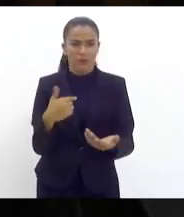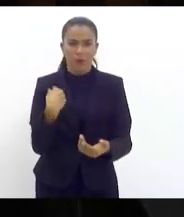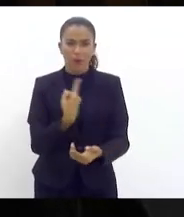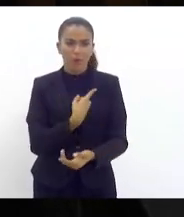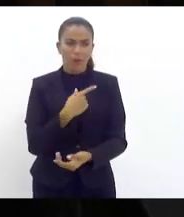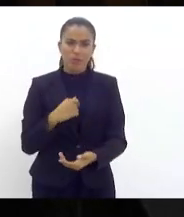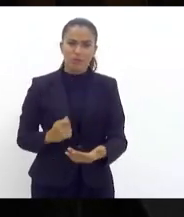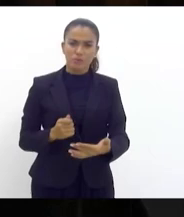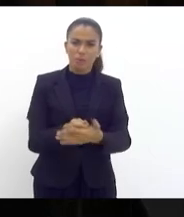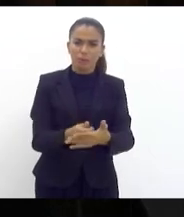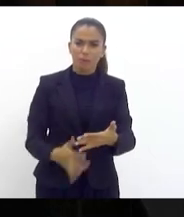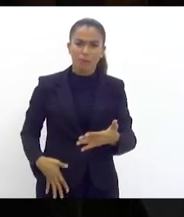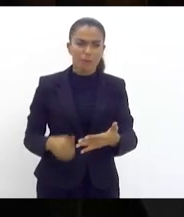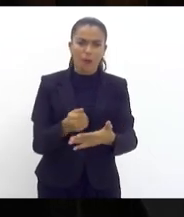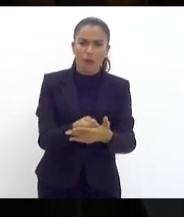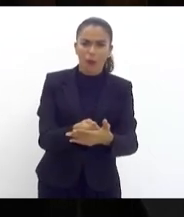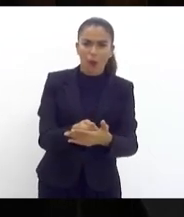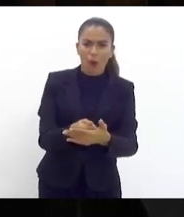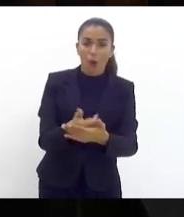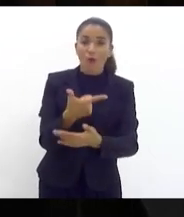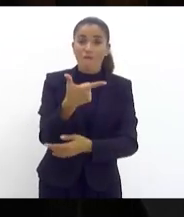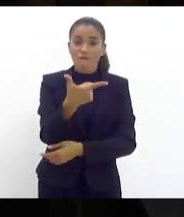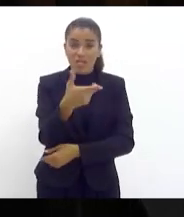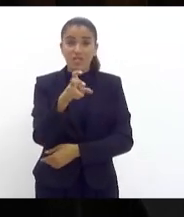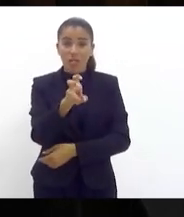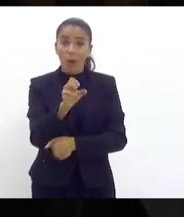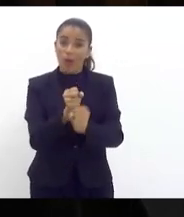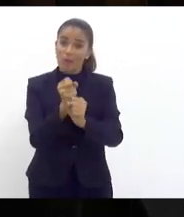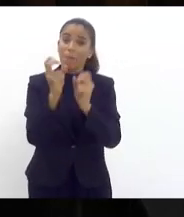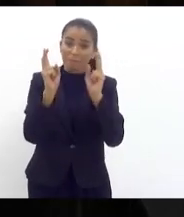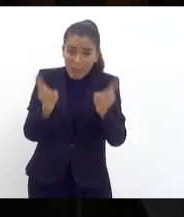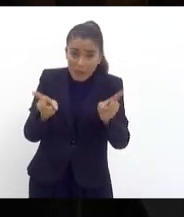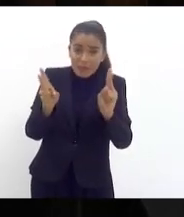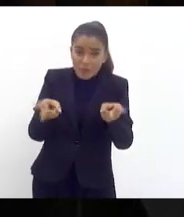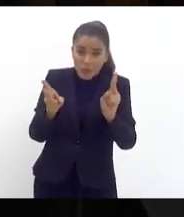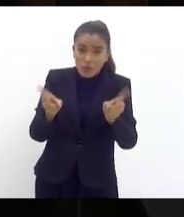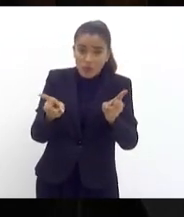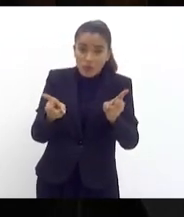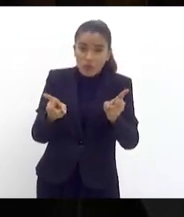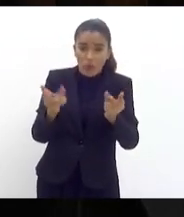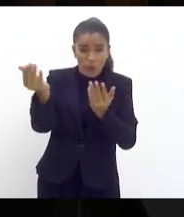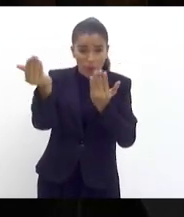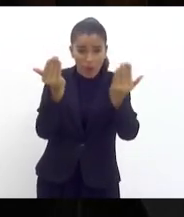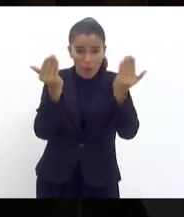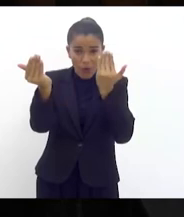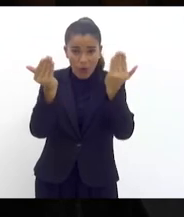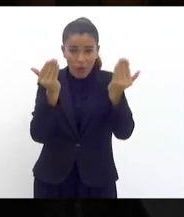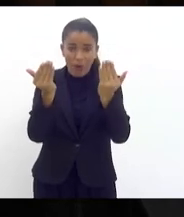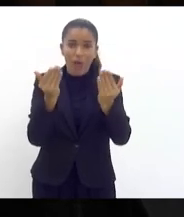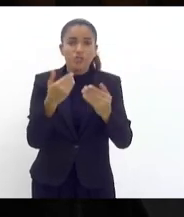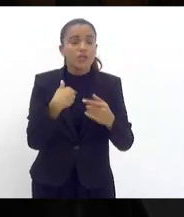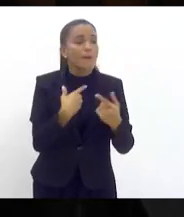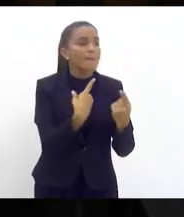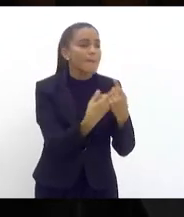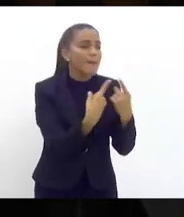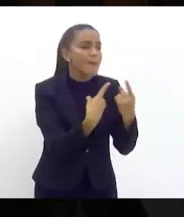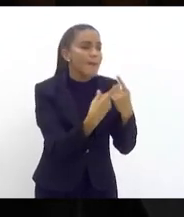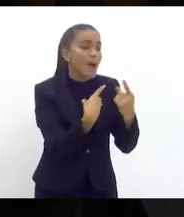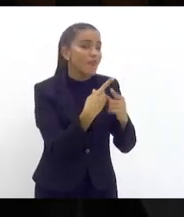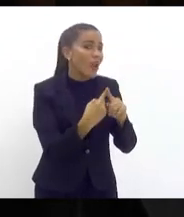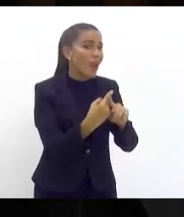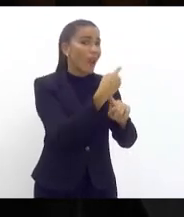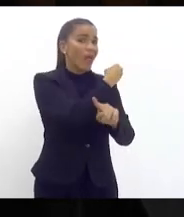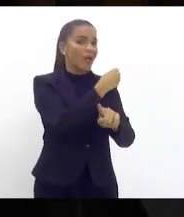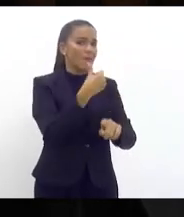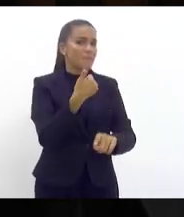estar pagando nos últimos 25 anos, que a última renegociação dos empréstimos foi em 98,